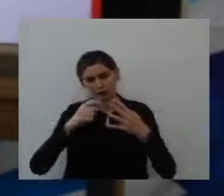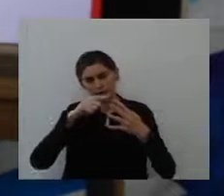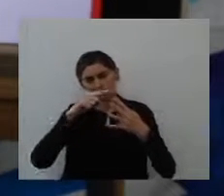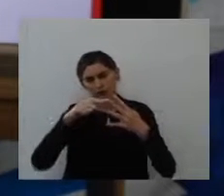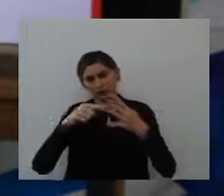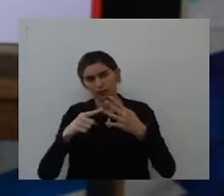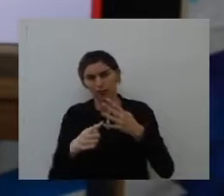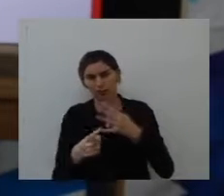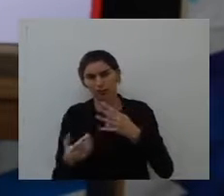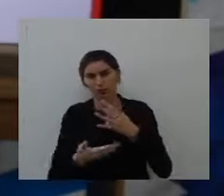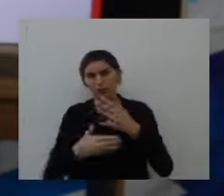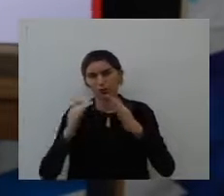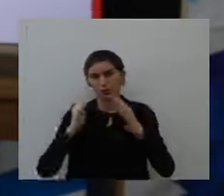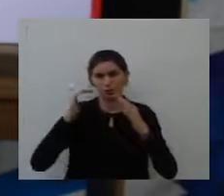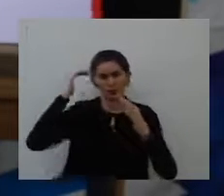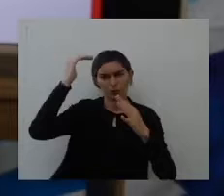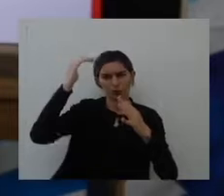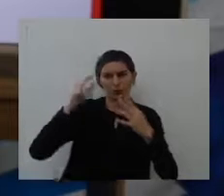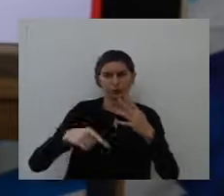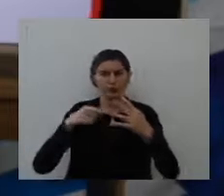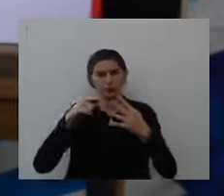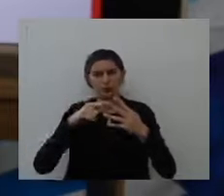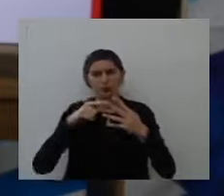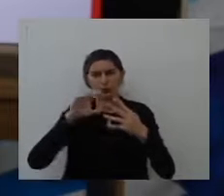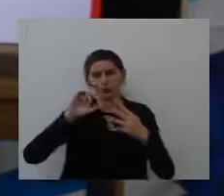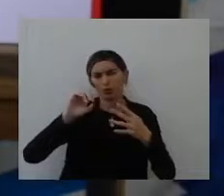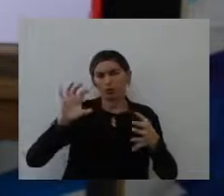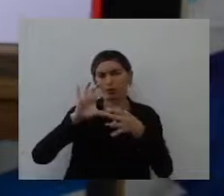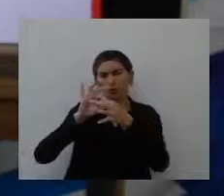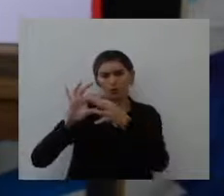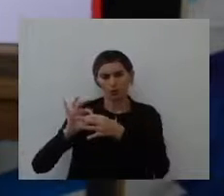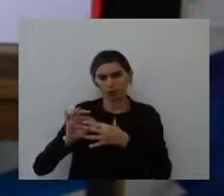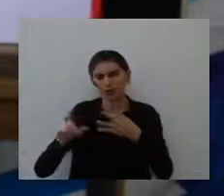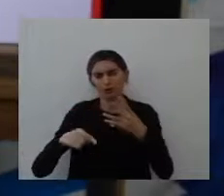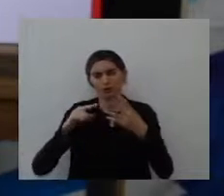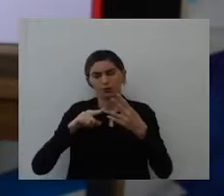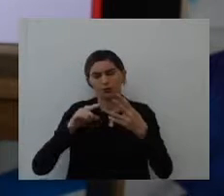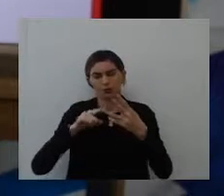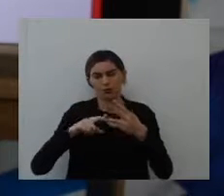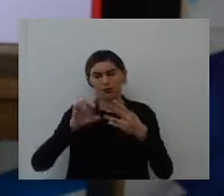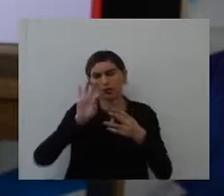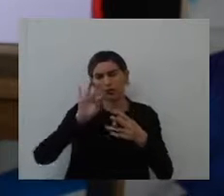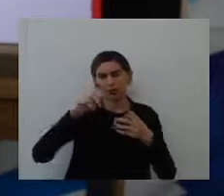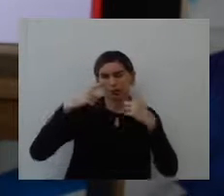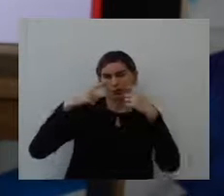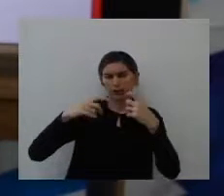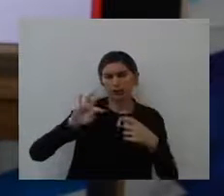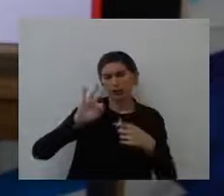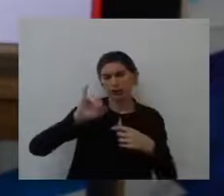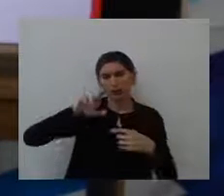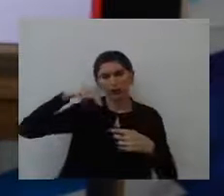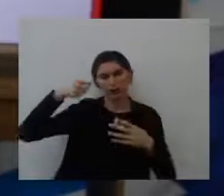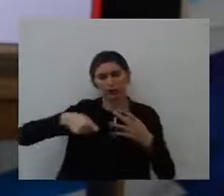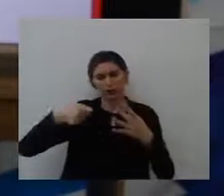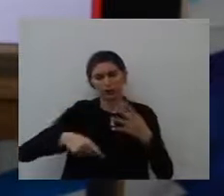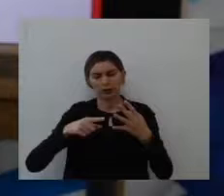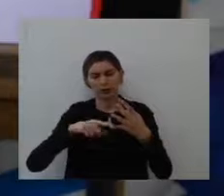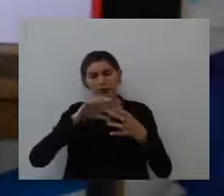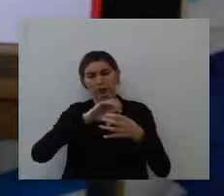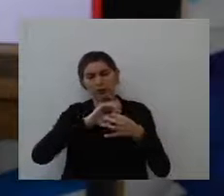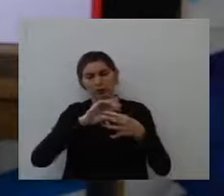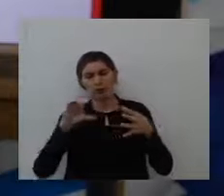As de base monárquica, as de base oligárquica, as de base tirana e as de base